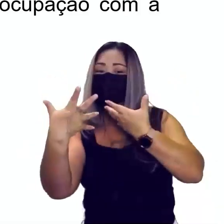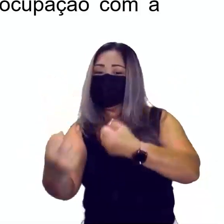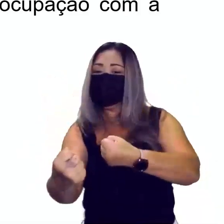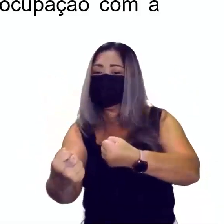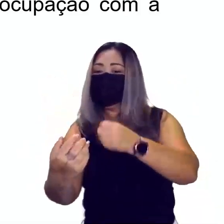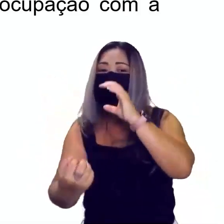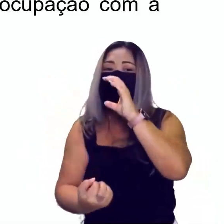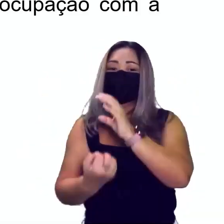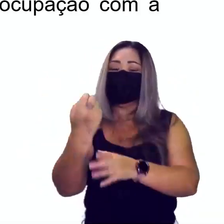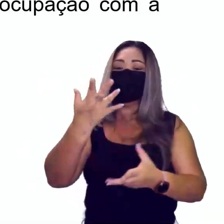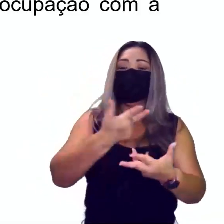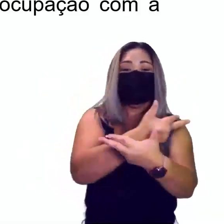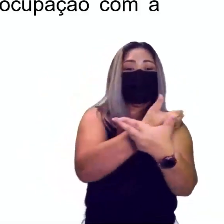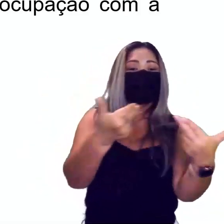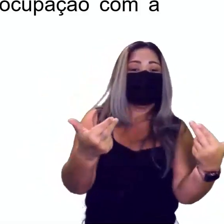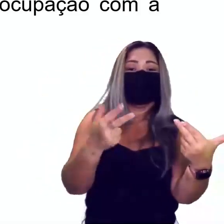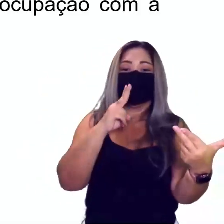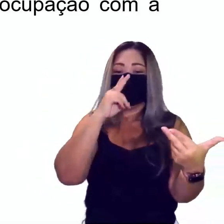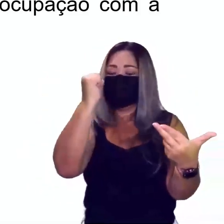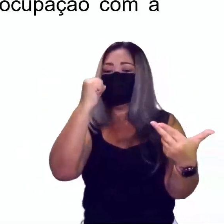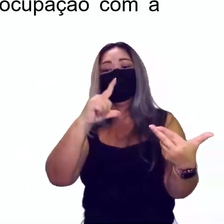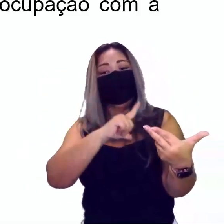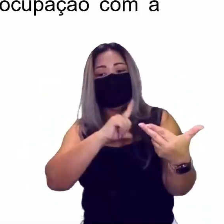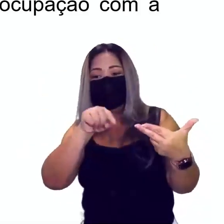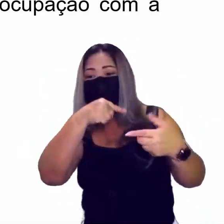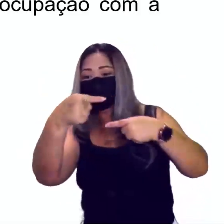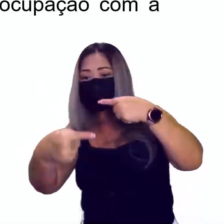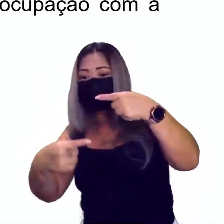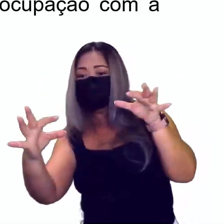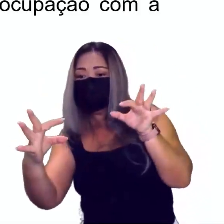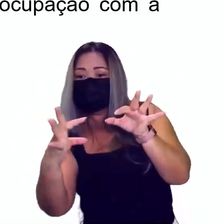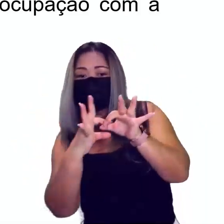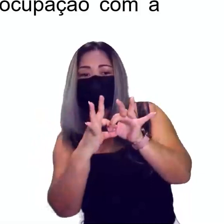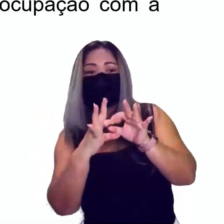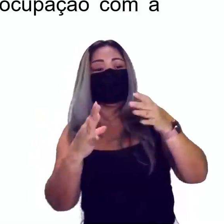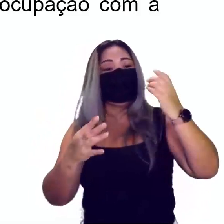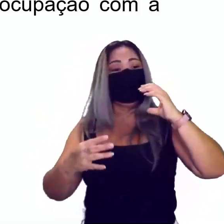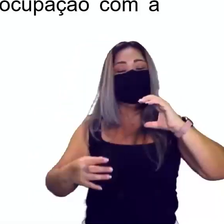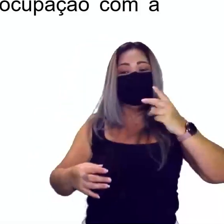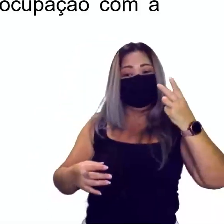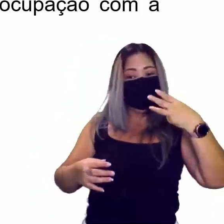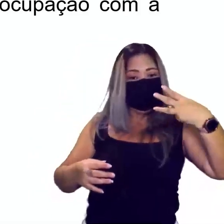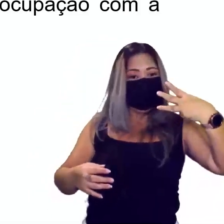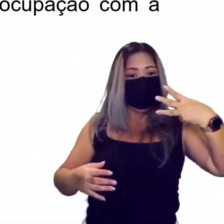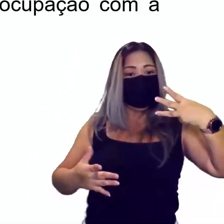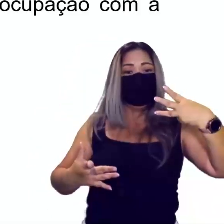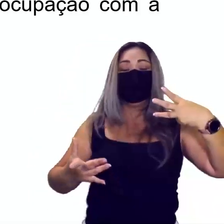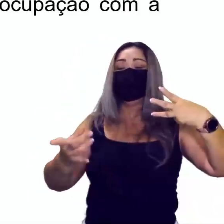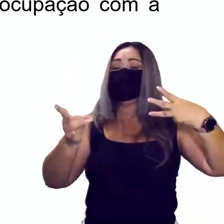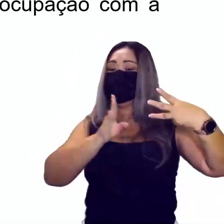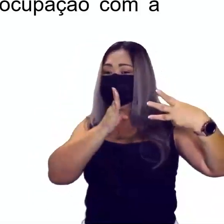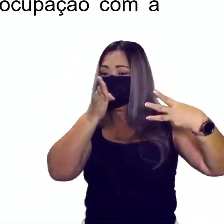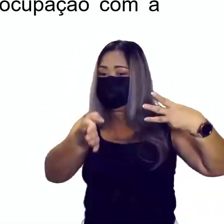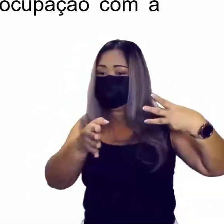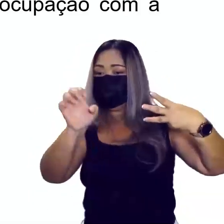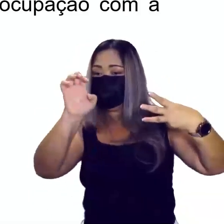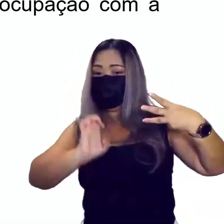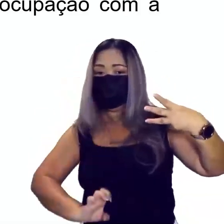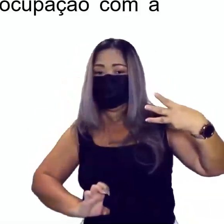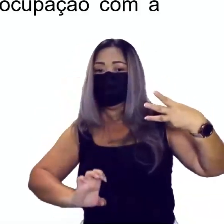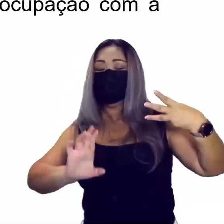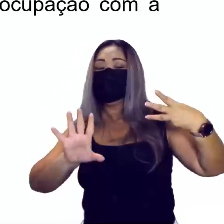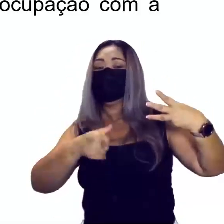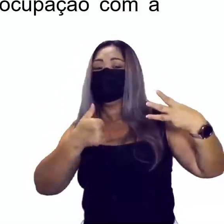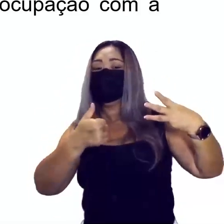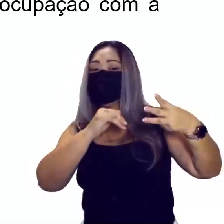concebível a origem das coisas e a força que as produziu. Ou a 3, de caráter ético, cuja narrativa